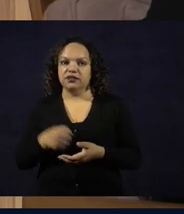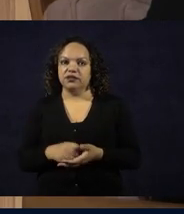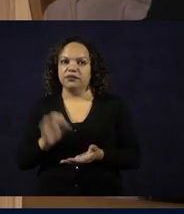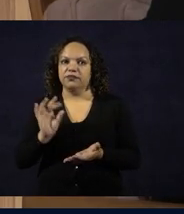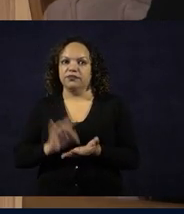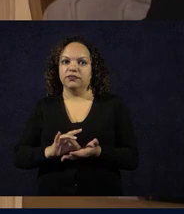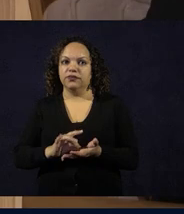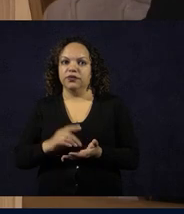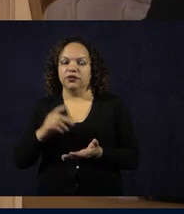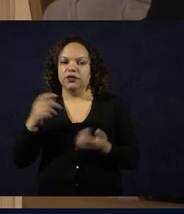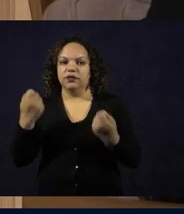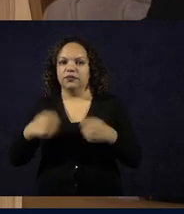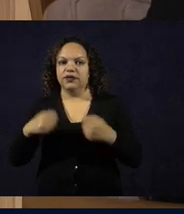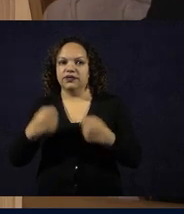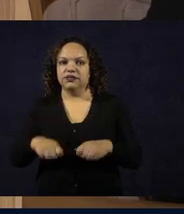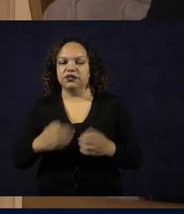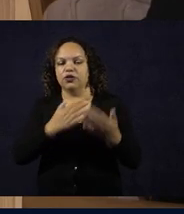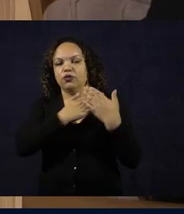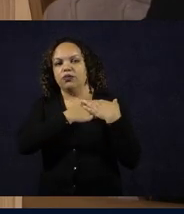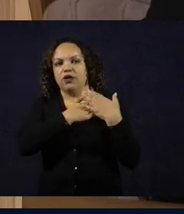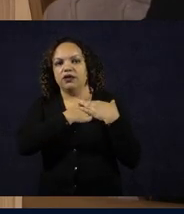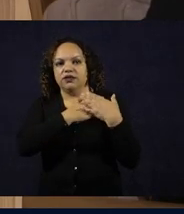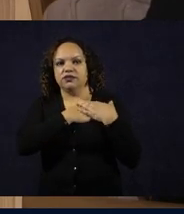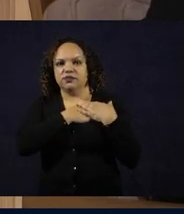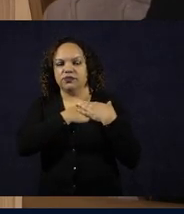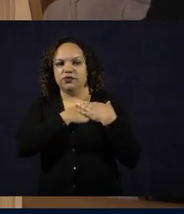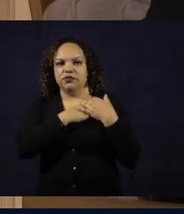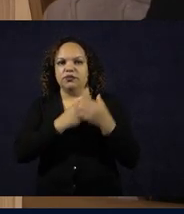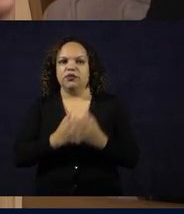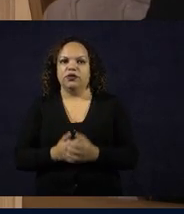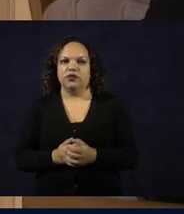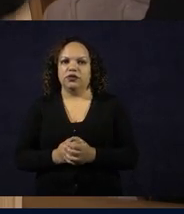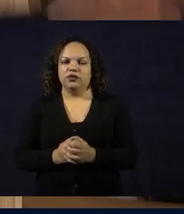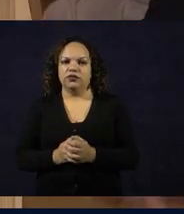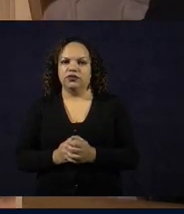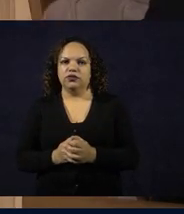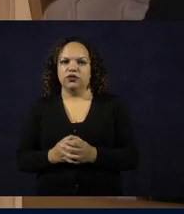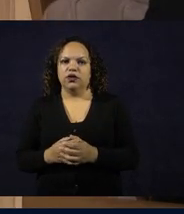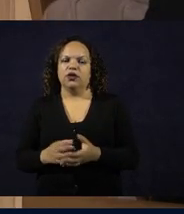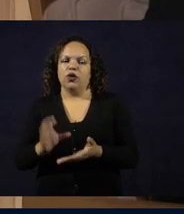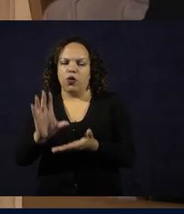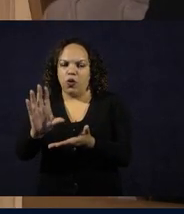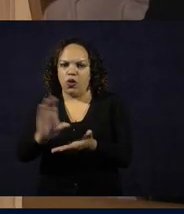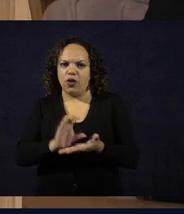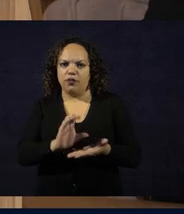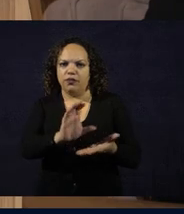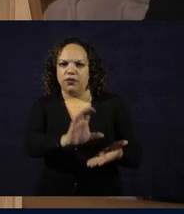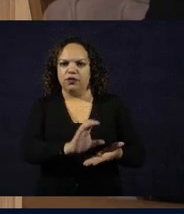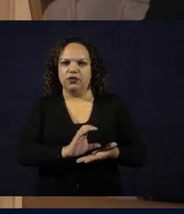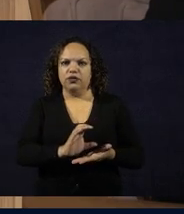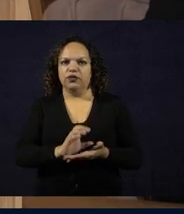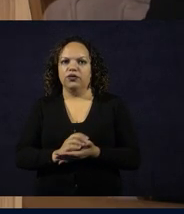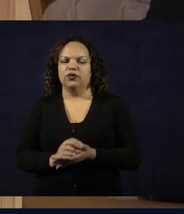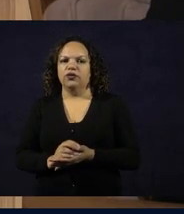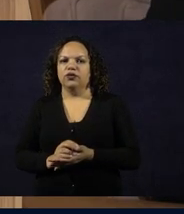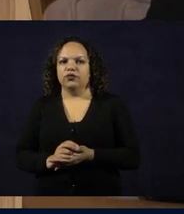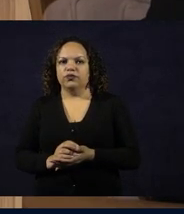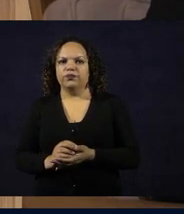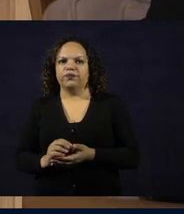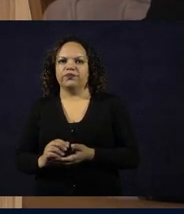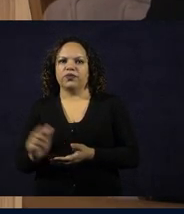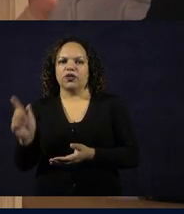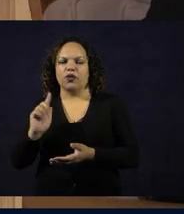de ter uma responsabilidade A exemplo do que o bairro mágico capitaniao lá no Mato Grosso